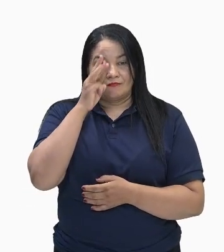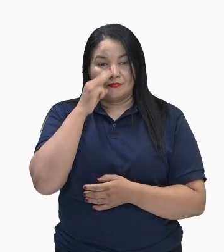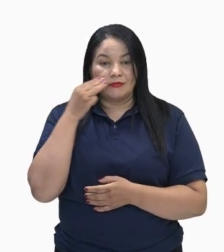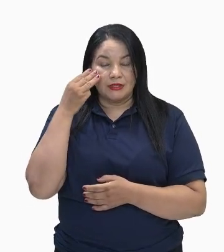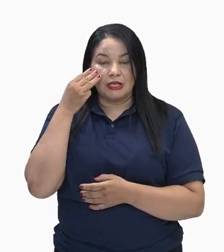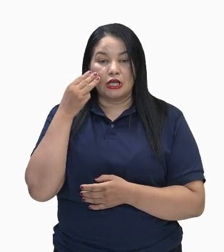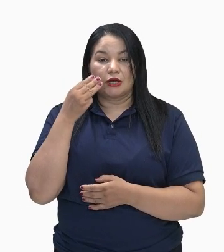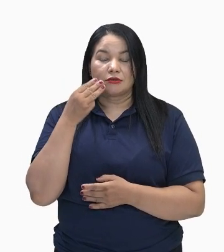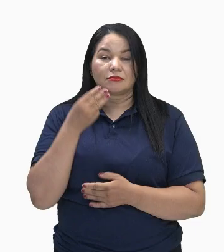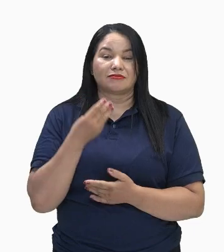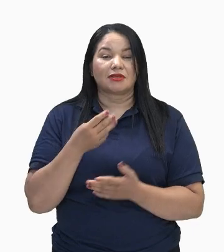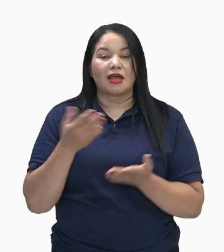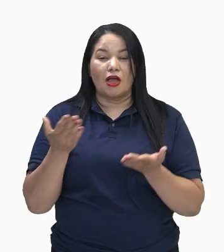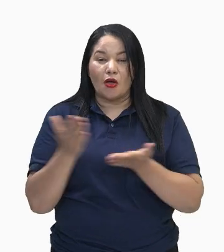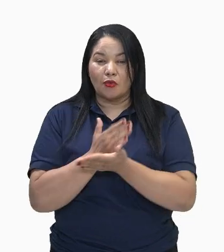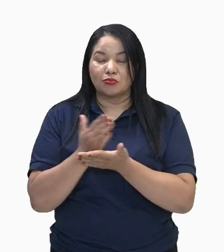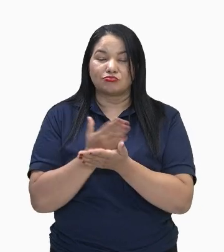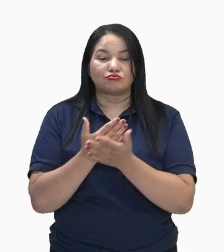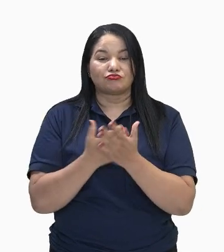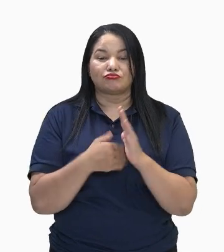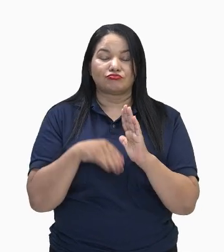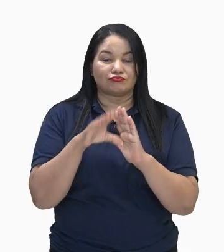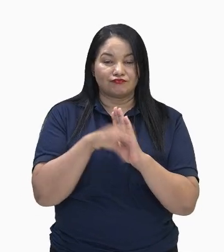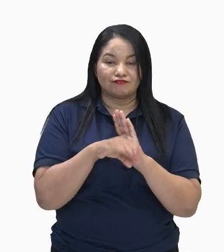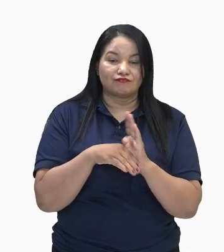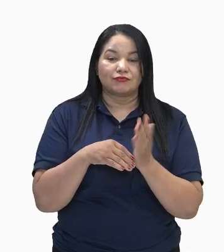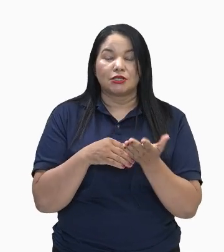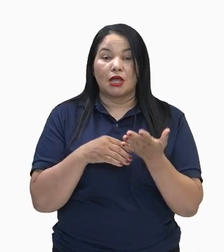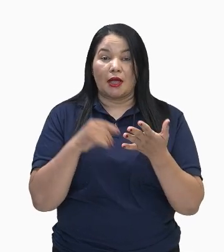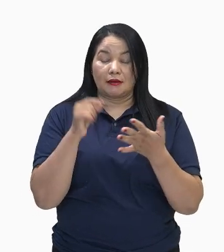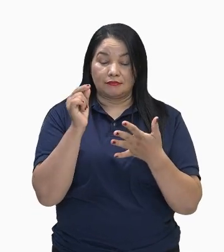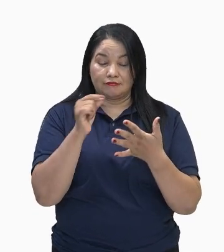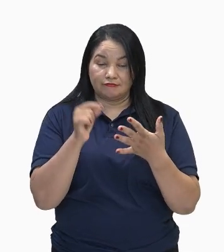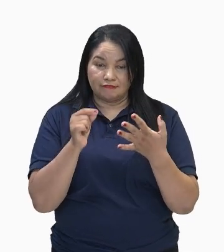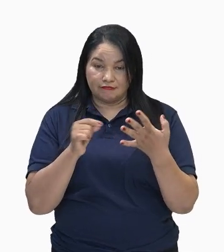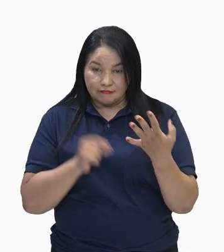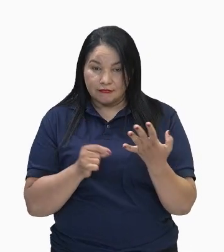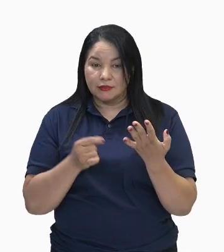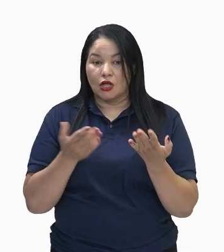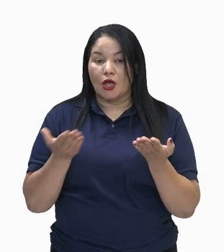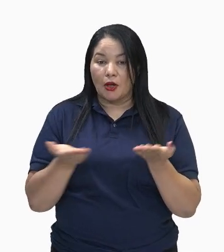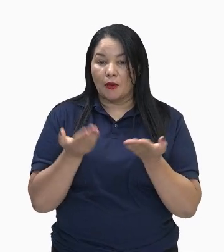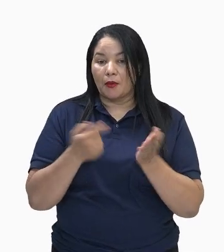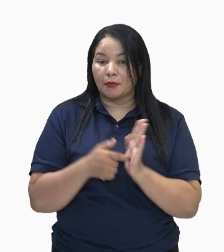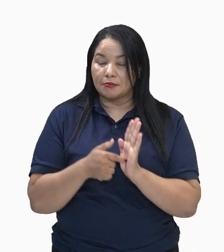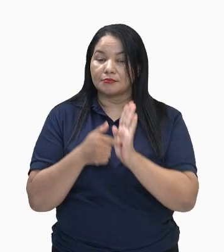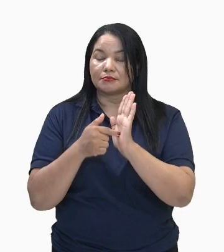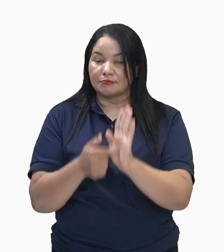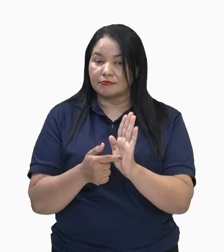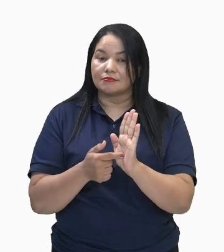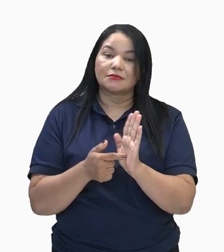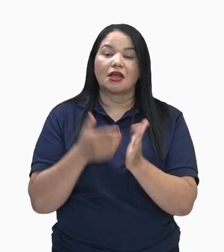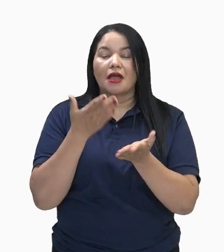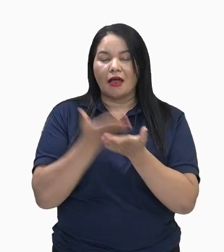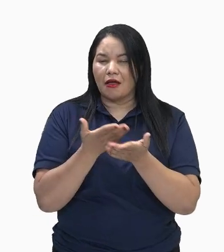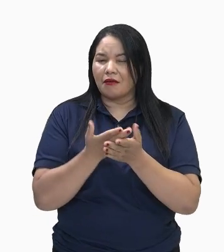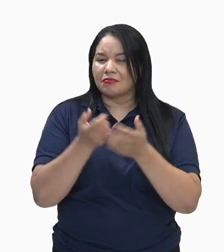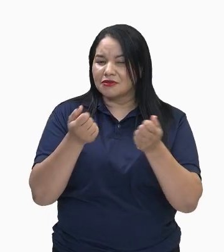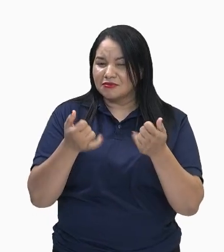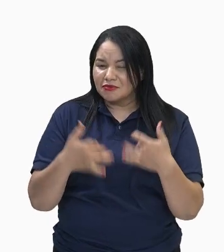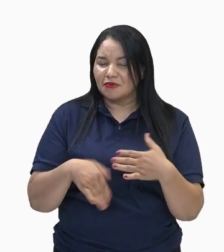traz alguns conceitos e nós listamos para vocês, aí nas nossas aulas, esses